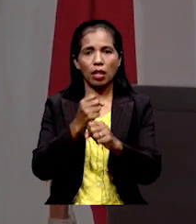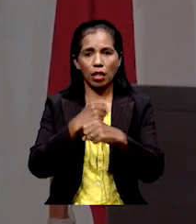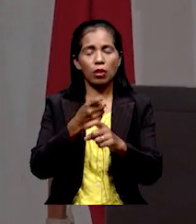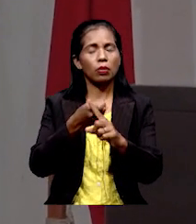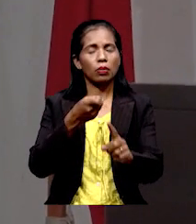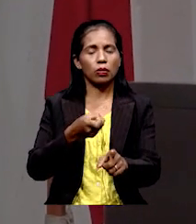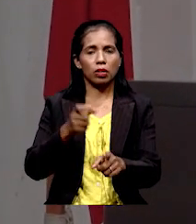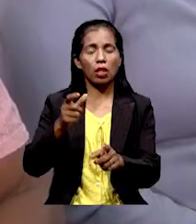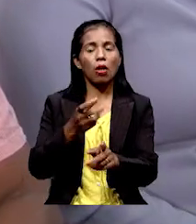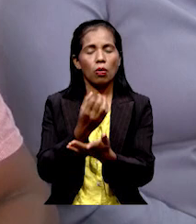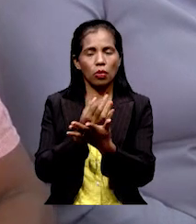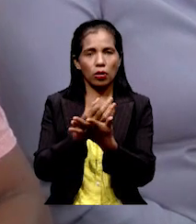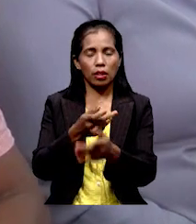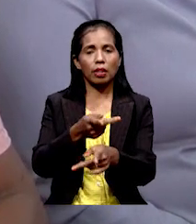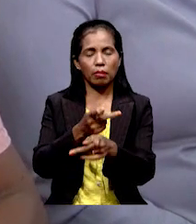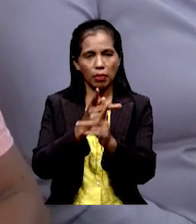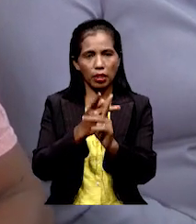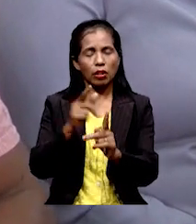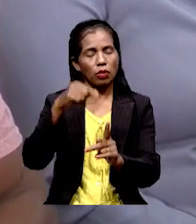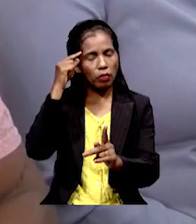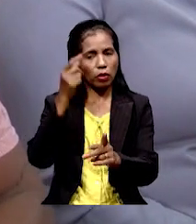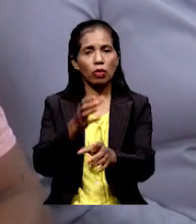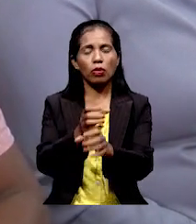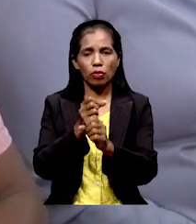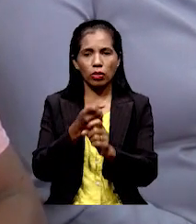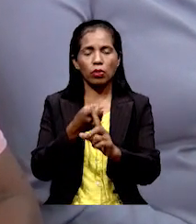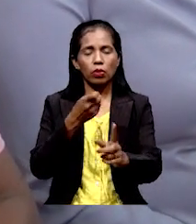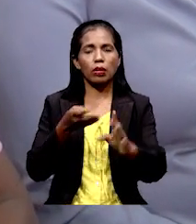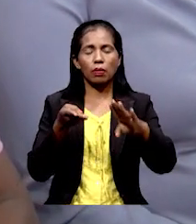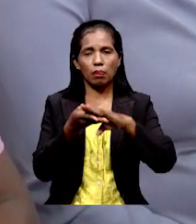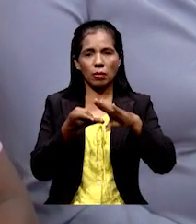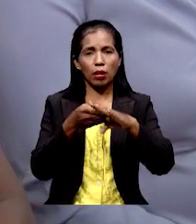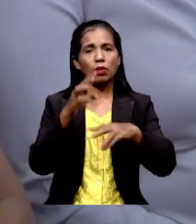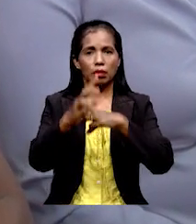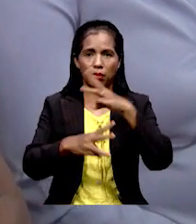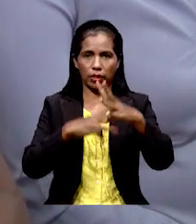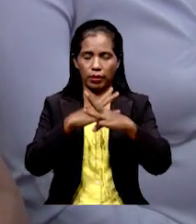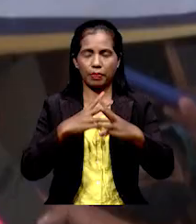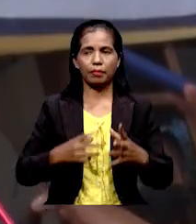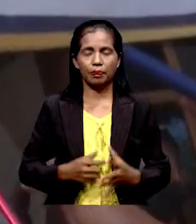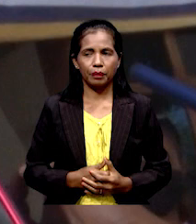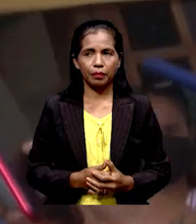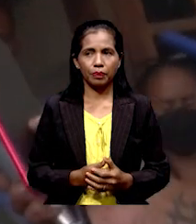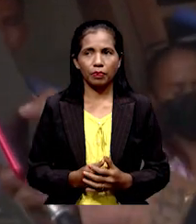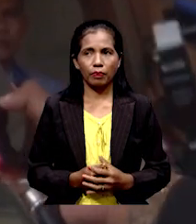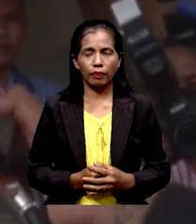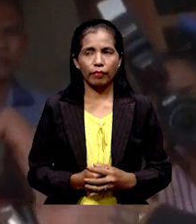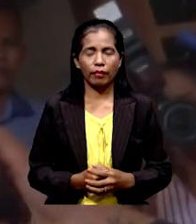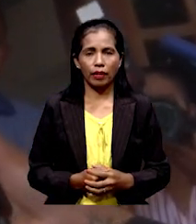nebe governo fote husi Banco Asiático de Desenvolvimento no Banco Mundial. Fone ida